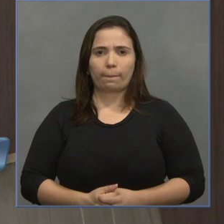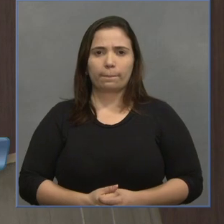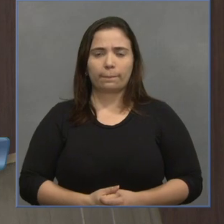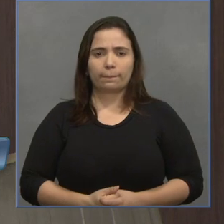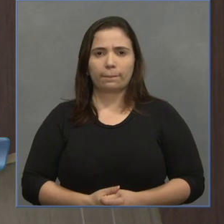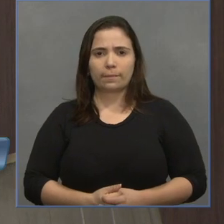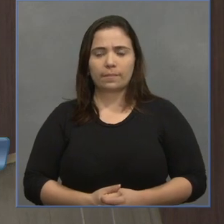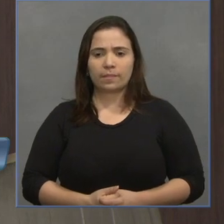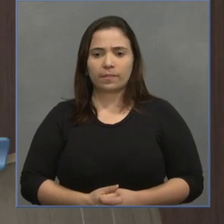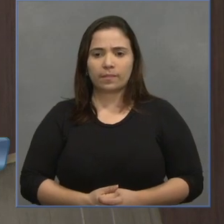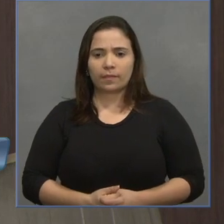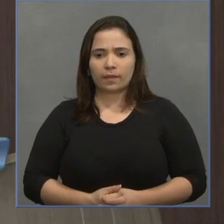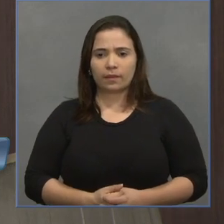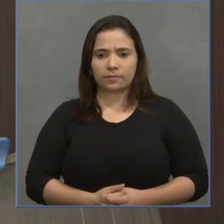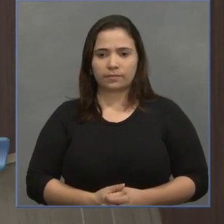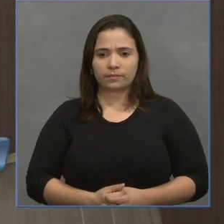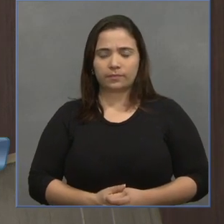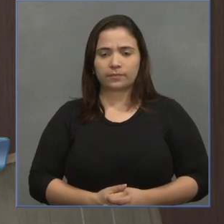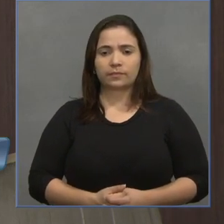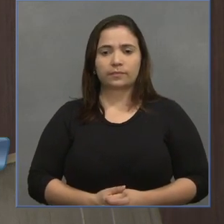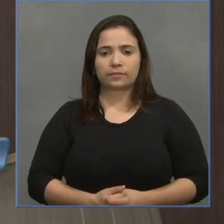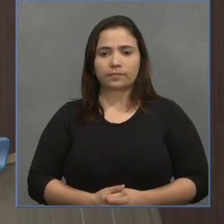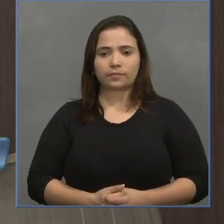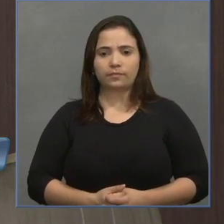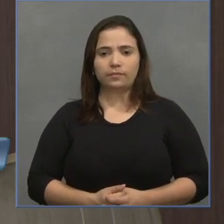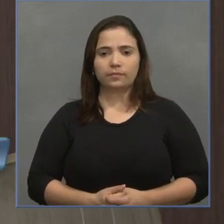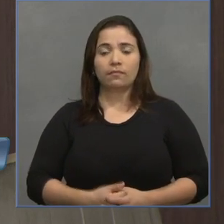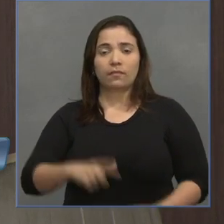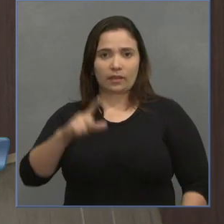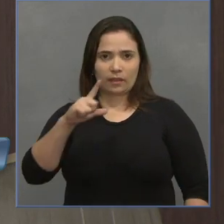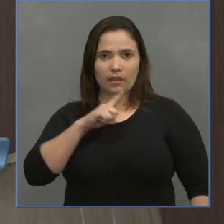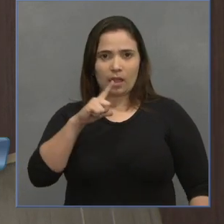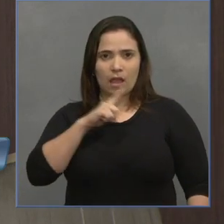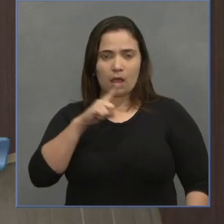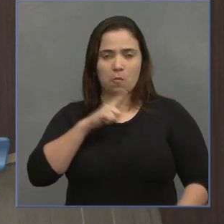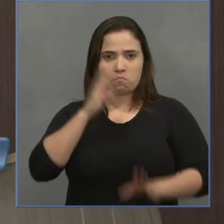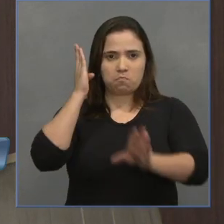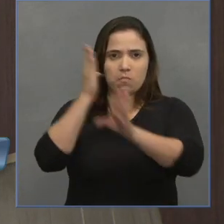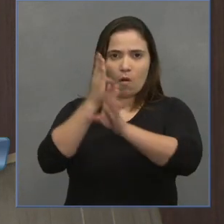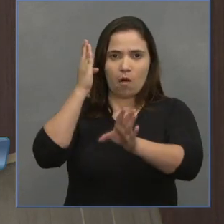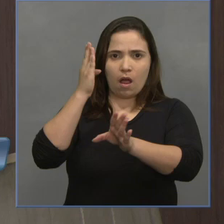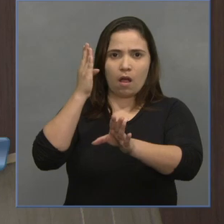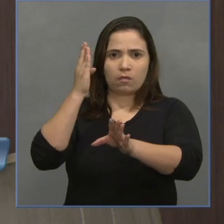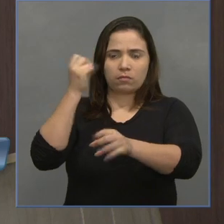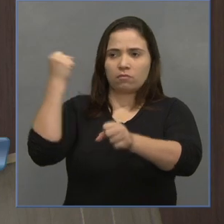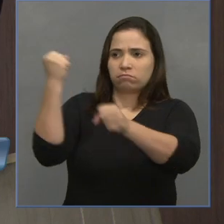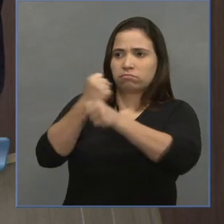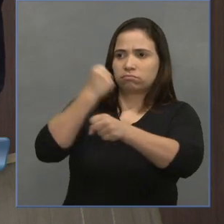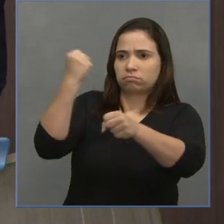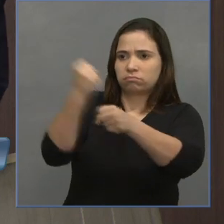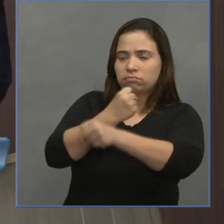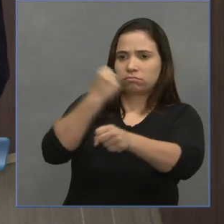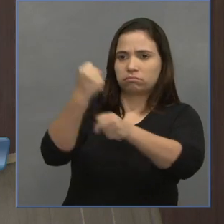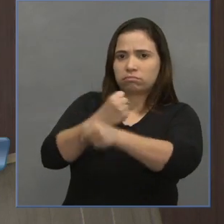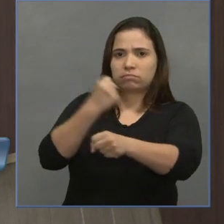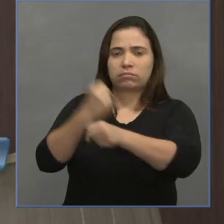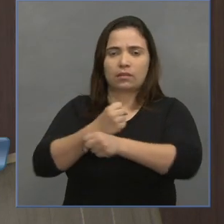uma questão meramente de infraestrutura. Fazer o